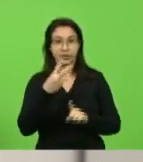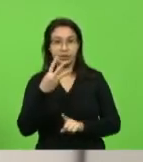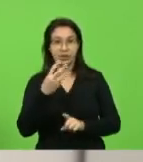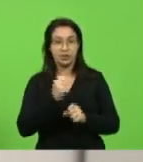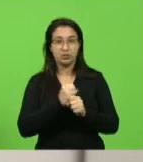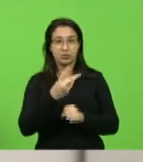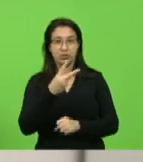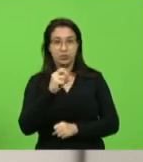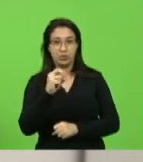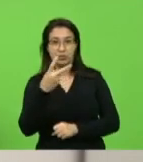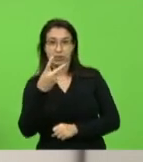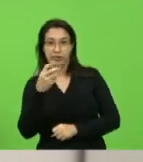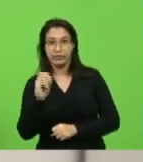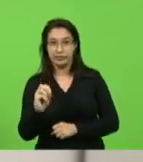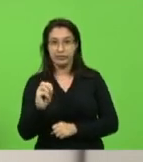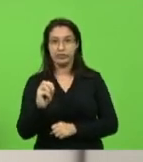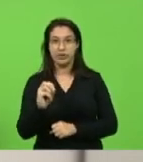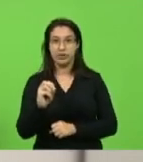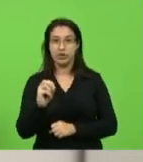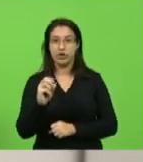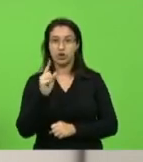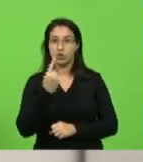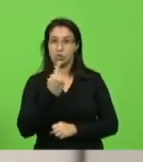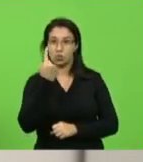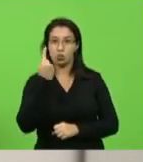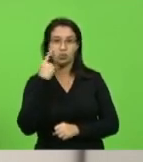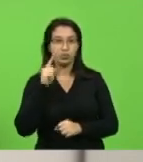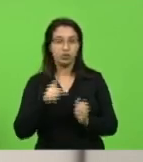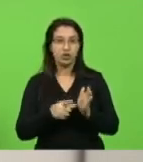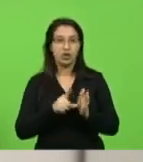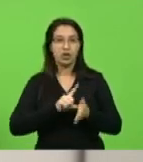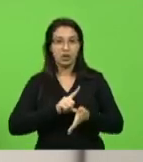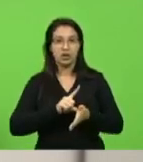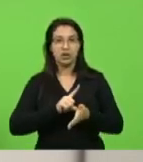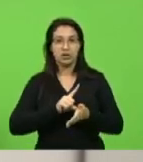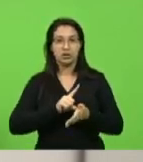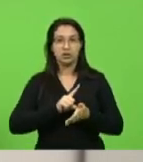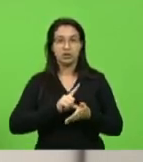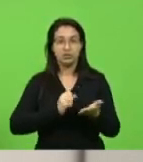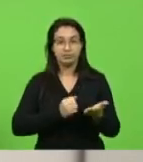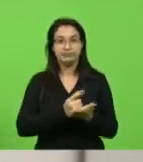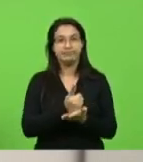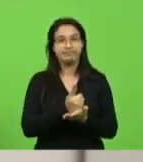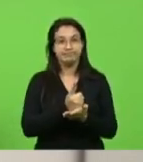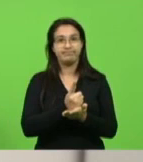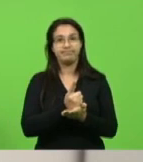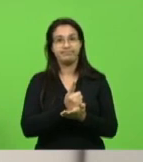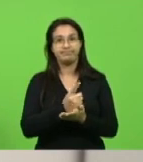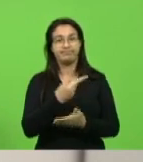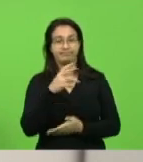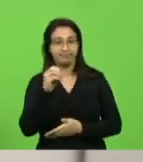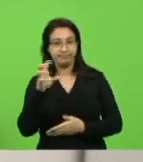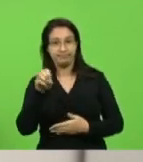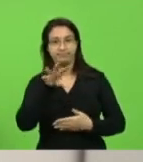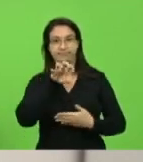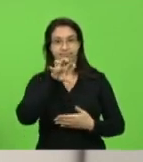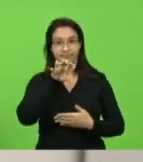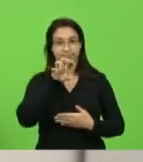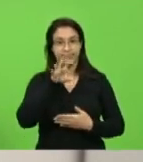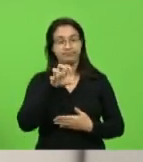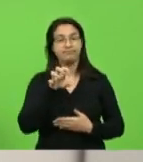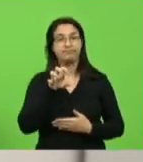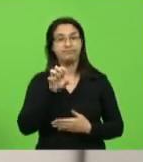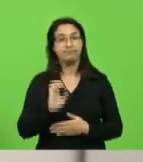dia antes de ser deflagrado o processo administrativo de aquisição dos 200 ventiladores pulmonares, o qual ocorreu